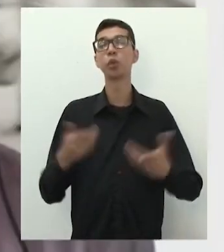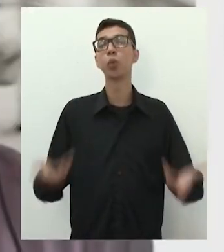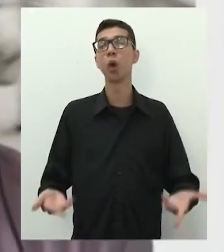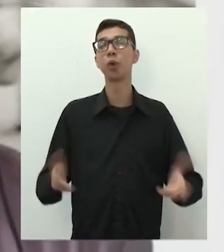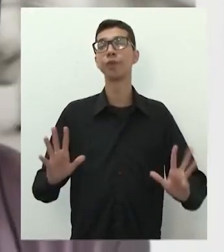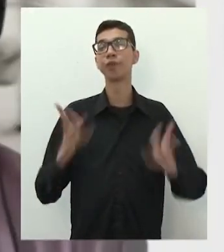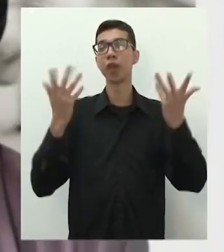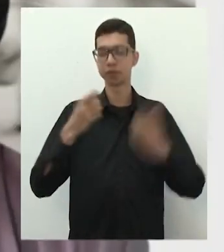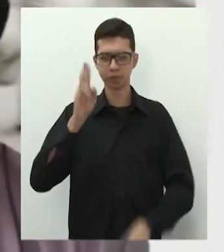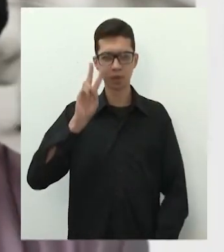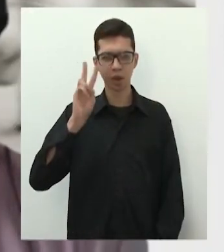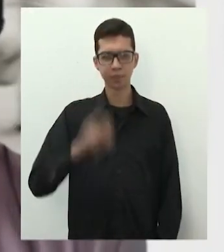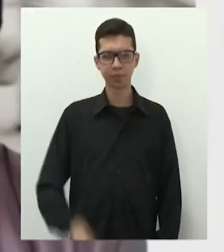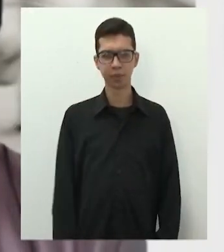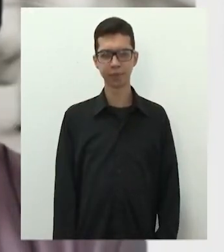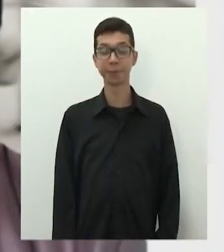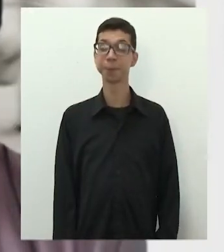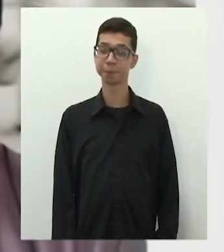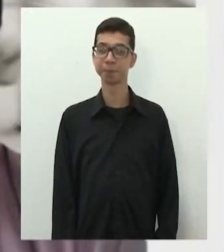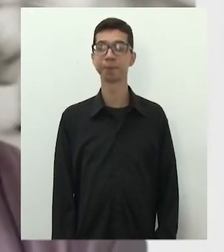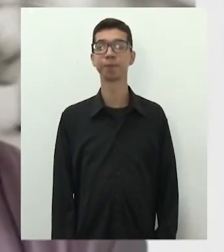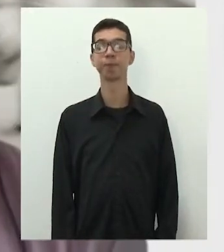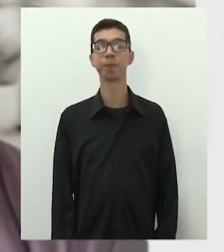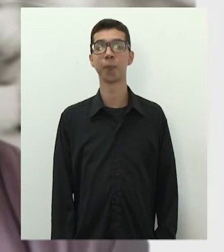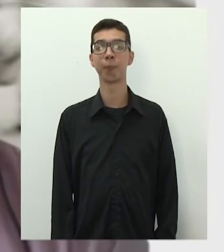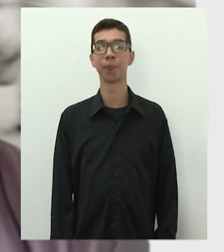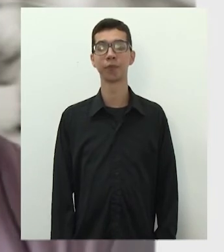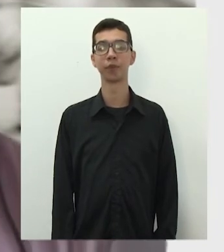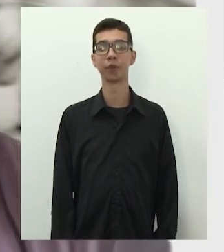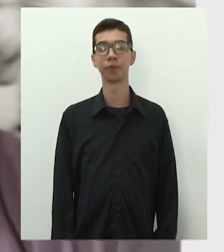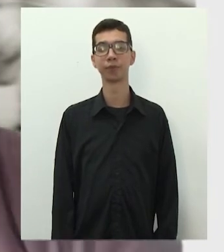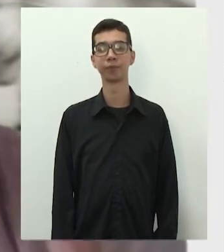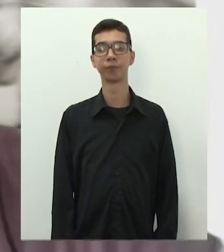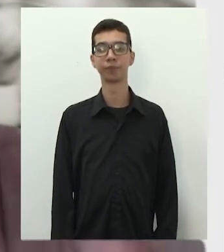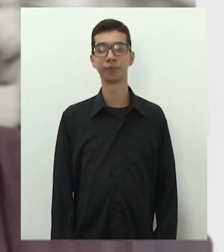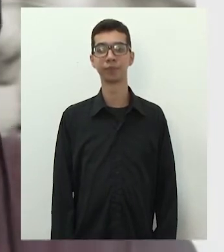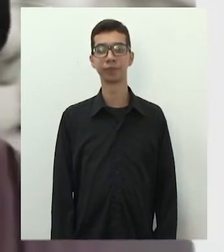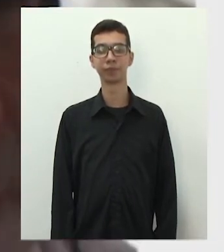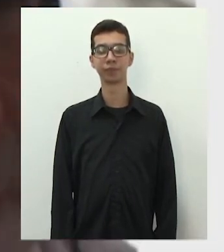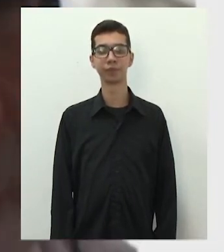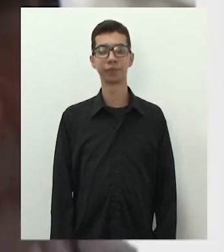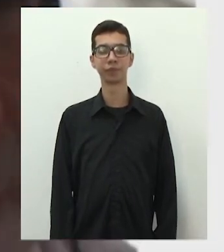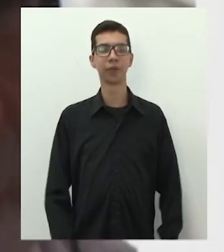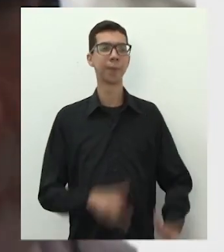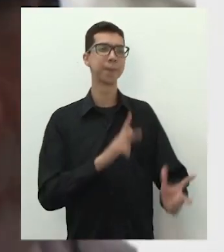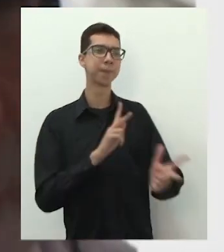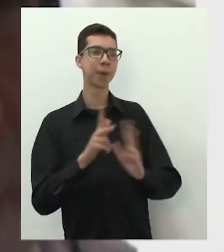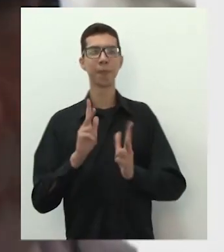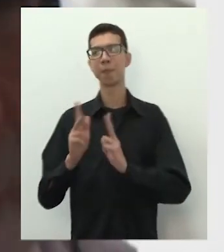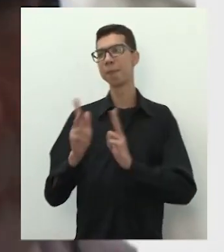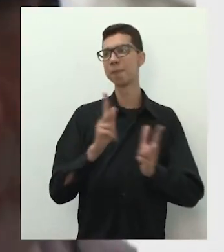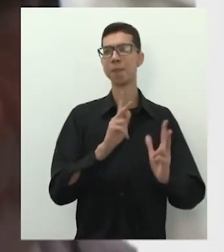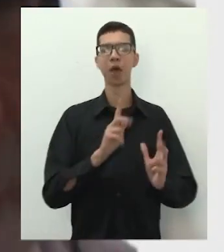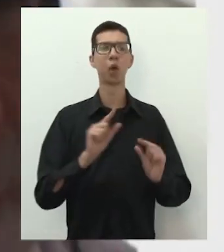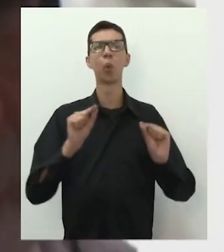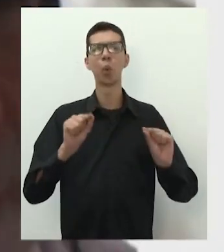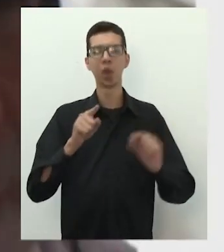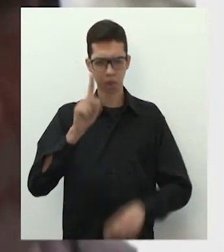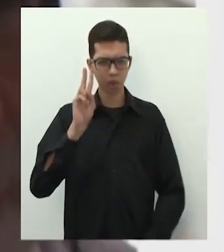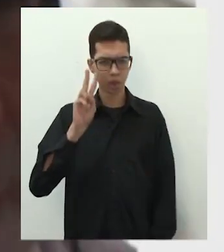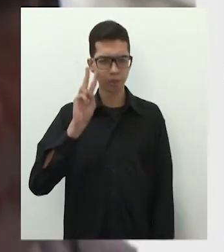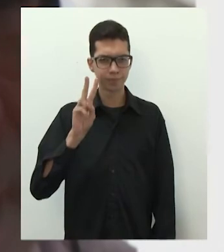tem sido respeitado de alguma maneira. Veja, ele olha para cá e você vê claramente crianças invadindo esse